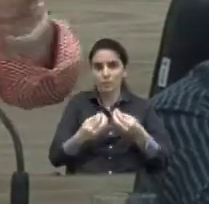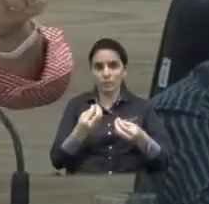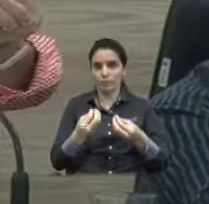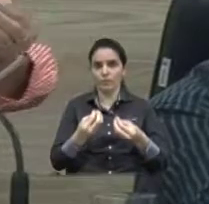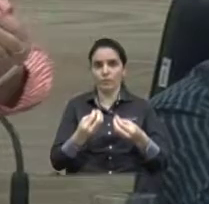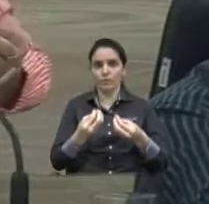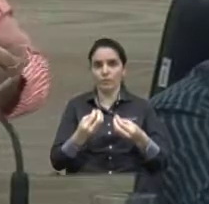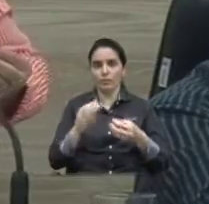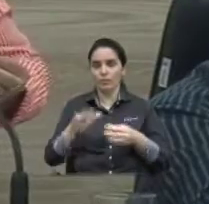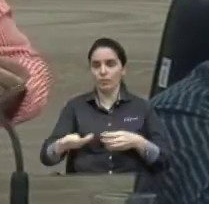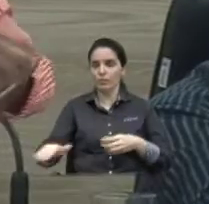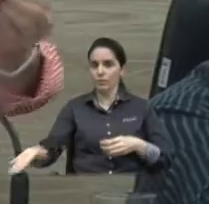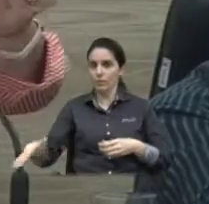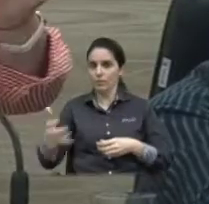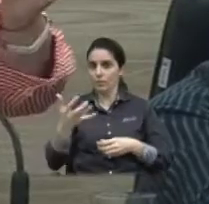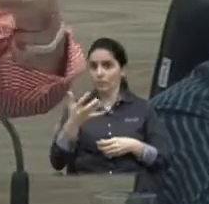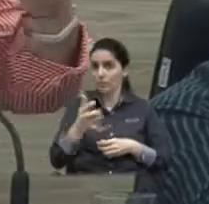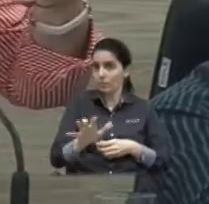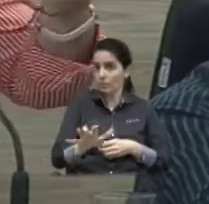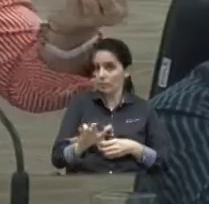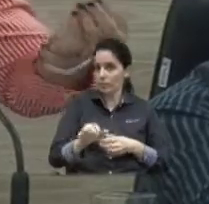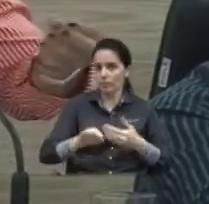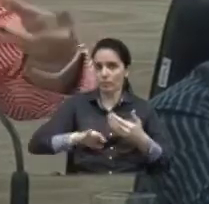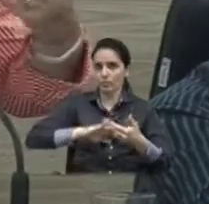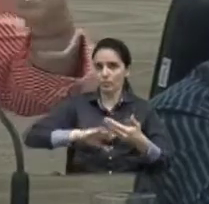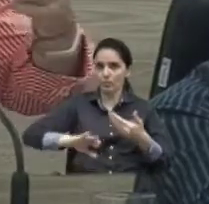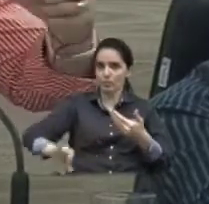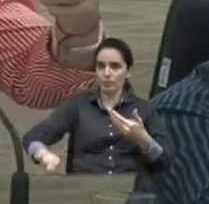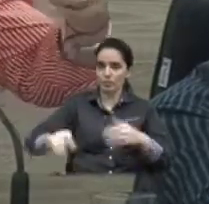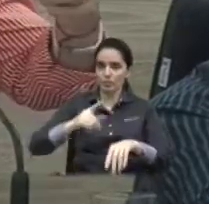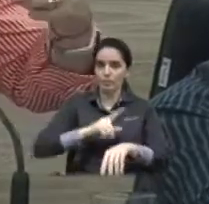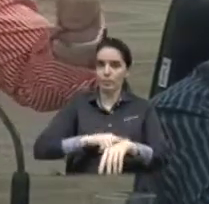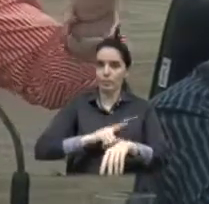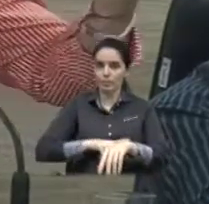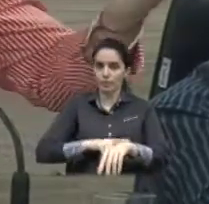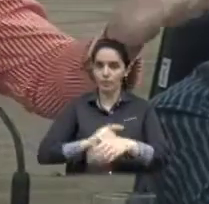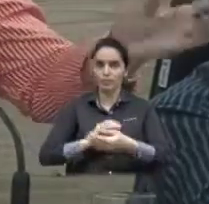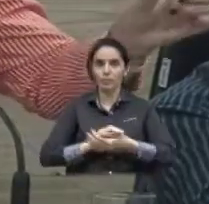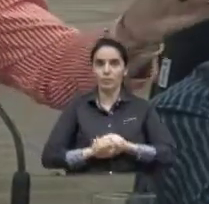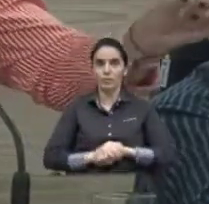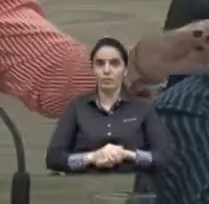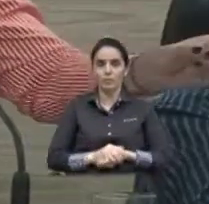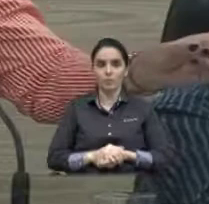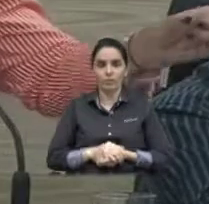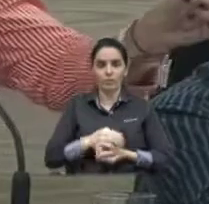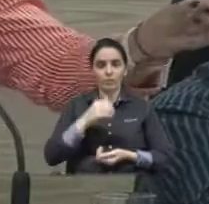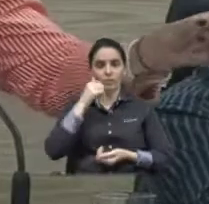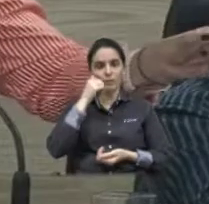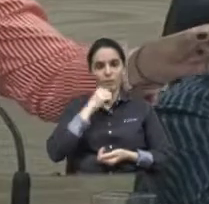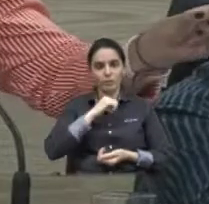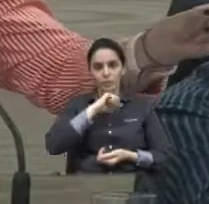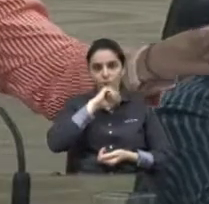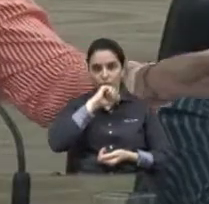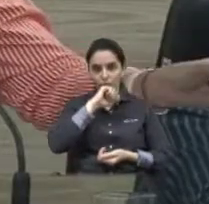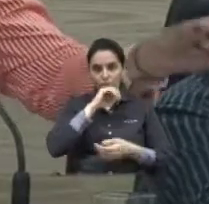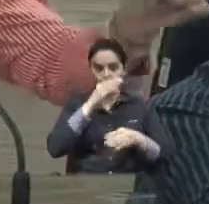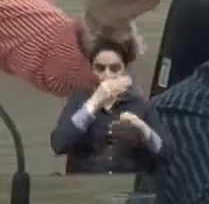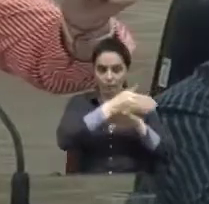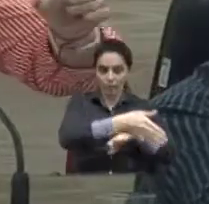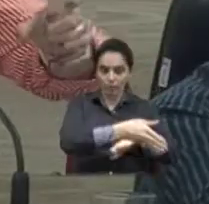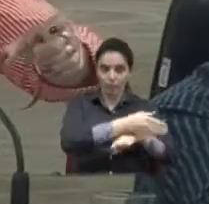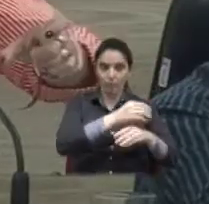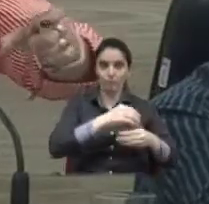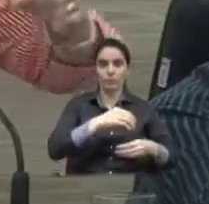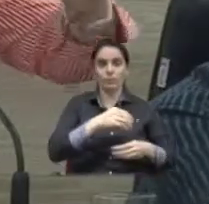queria ser dispensada do horário, ela queria até fazer assim, ó, eu, essas horas que eu ficar com a minha filha,